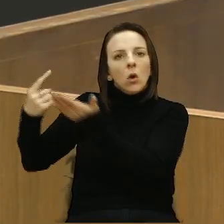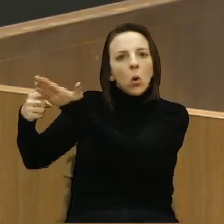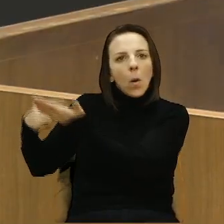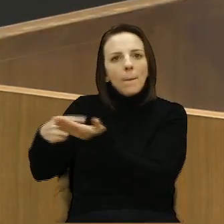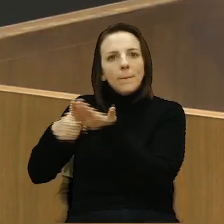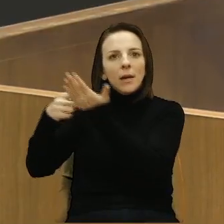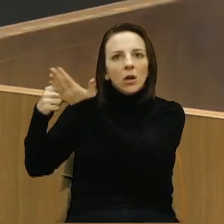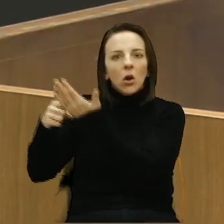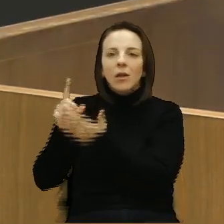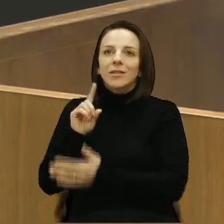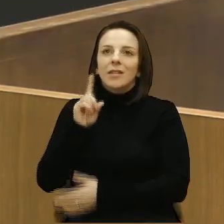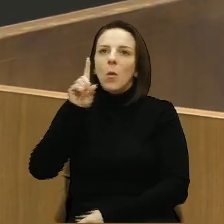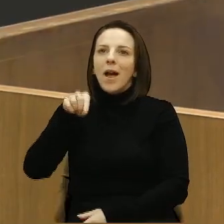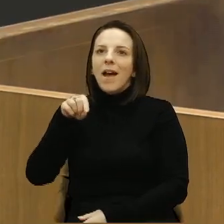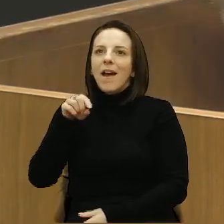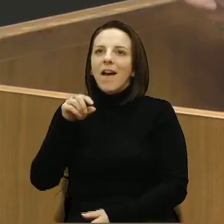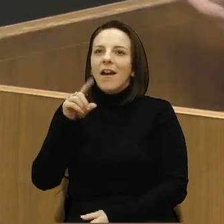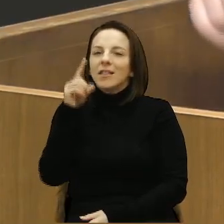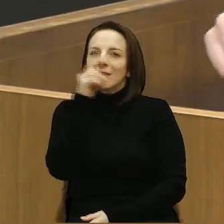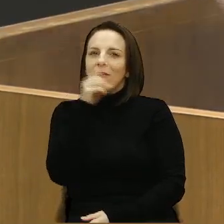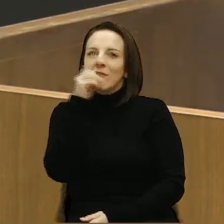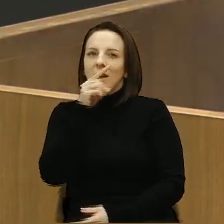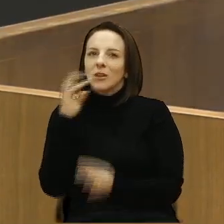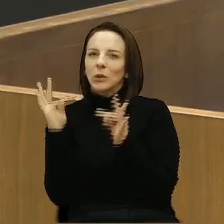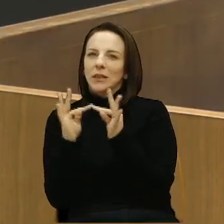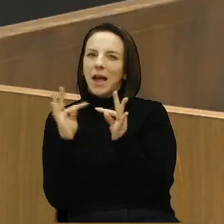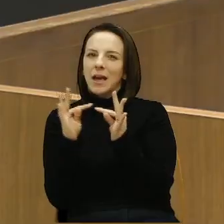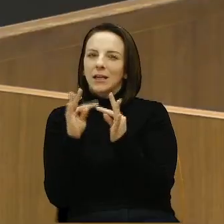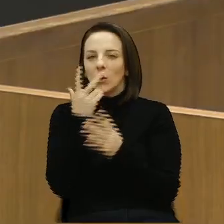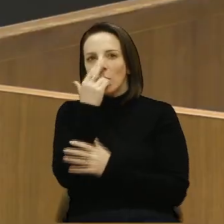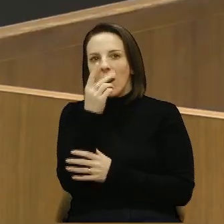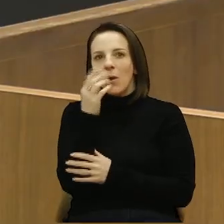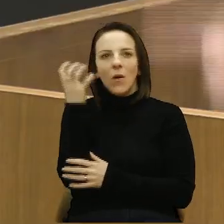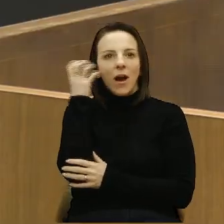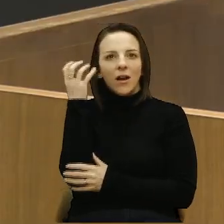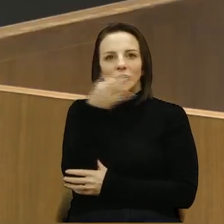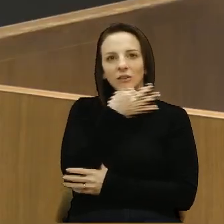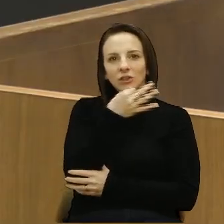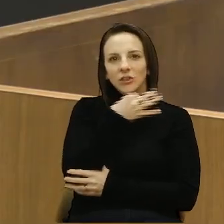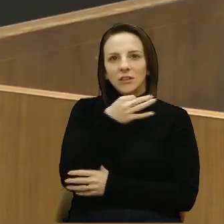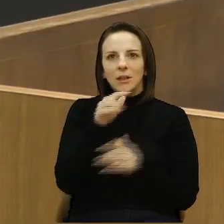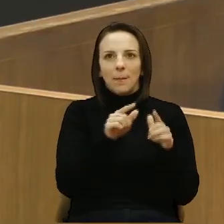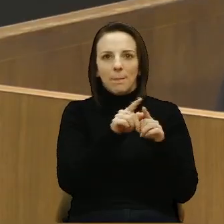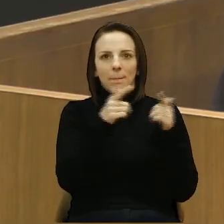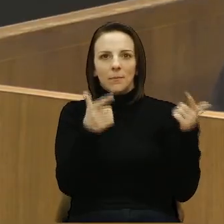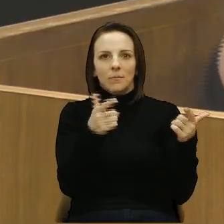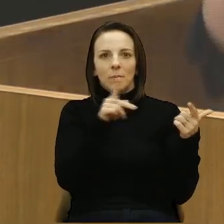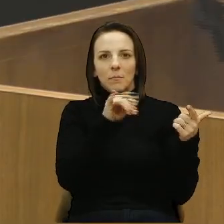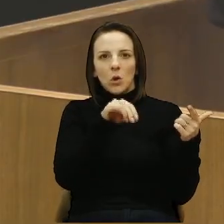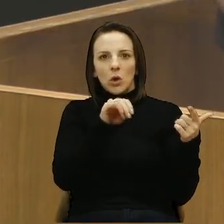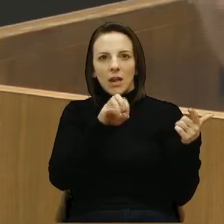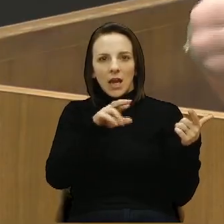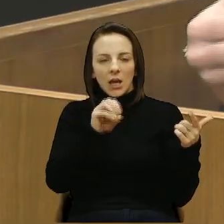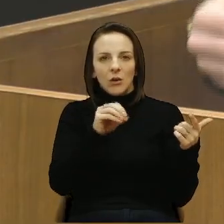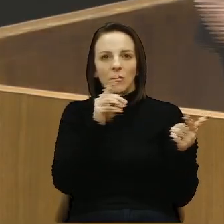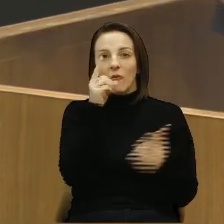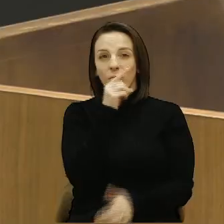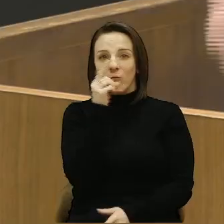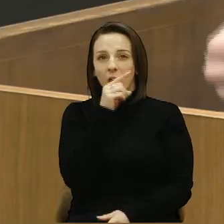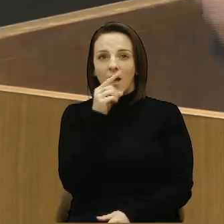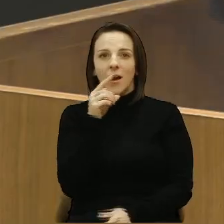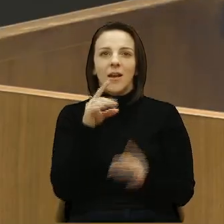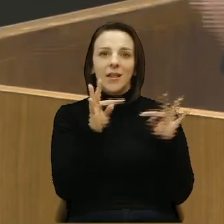foi falha técnica, como eu vi que saiu na Rádio Caxias, como eu vi que saiu no Pioneiro, não foi falha técnica, nobres colegas, foi sim